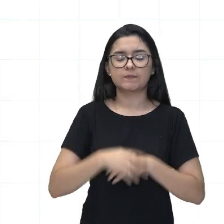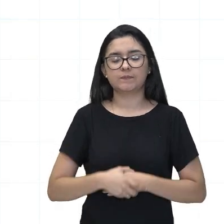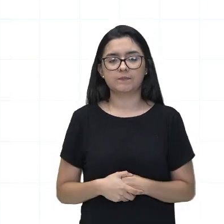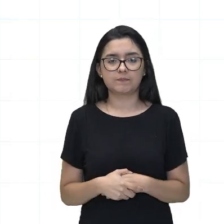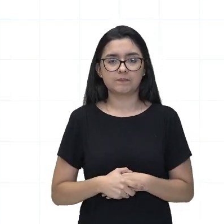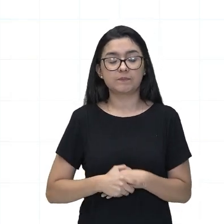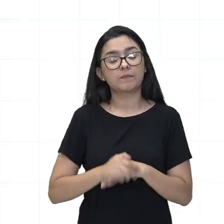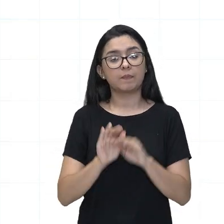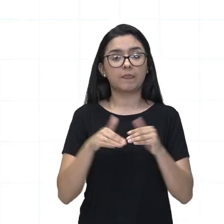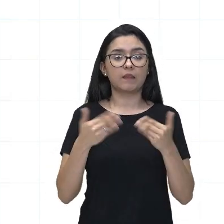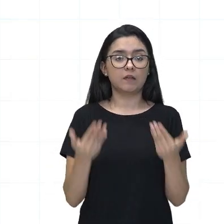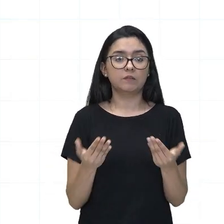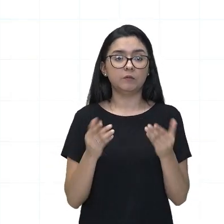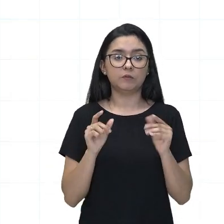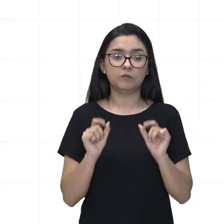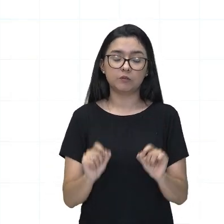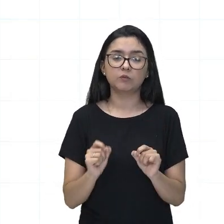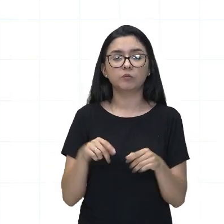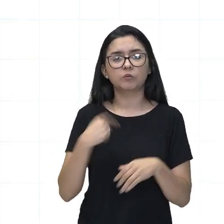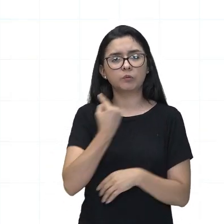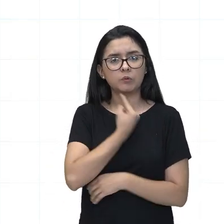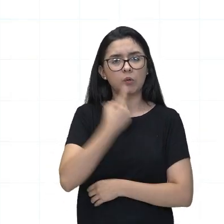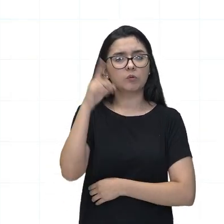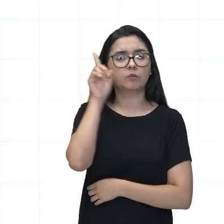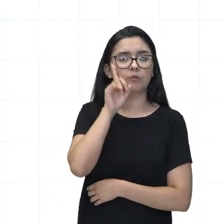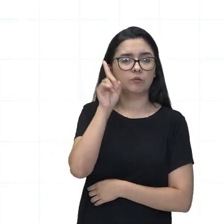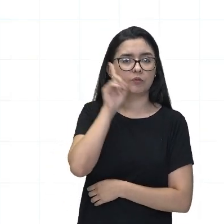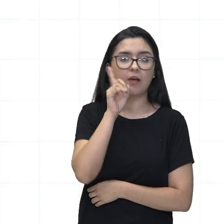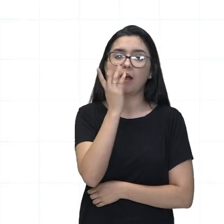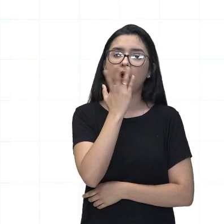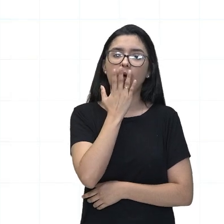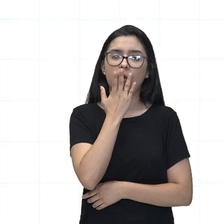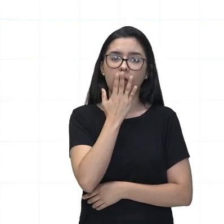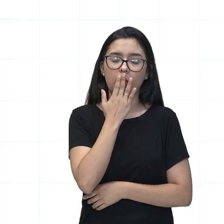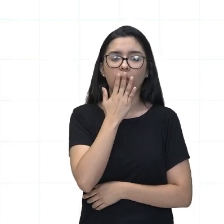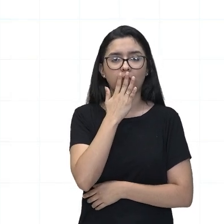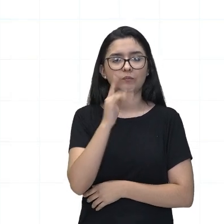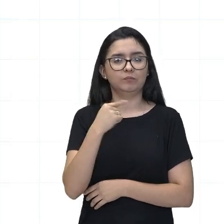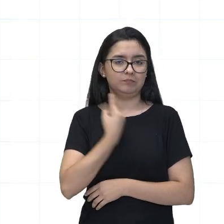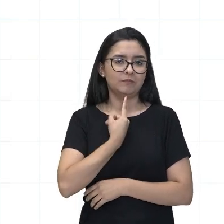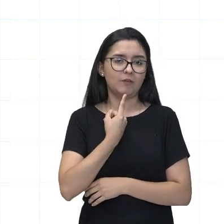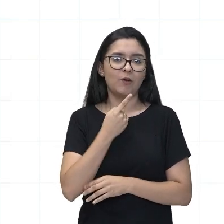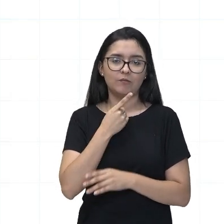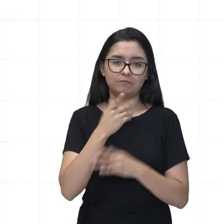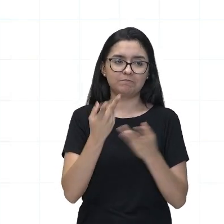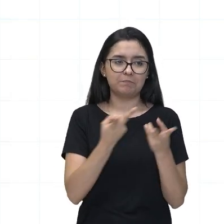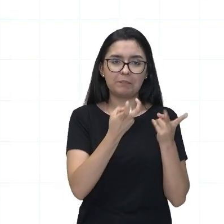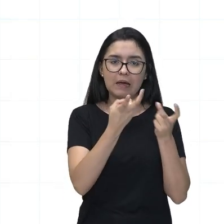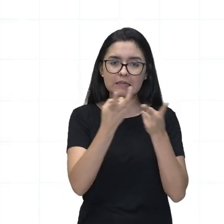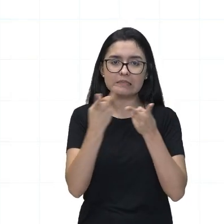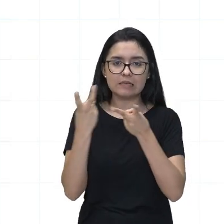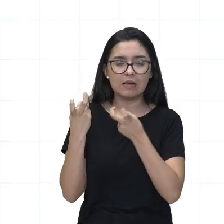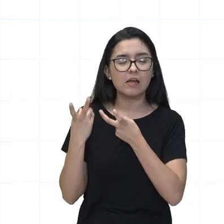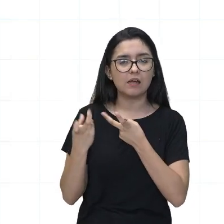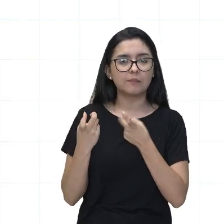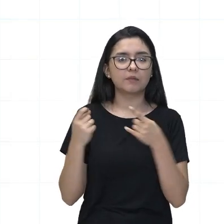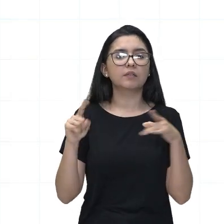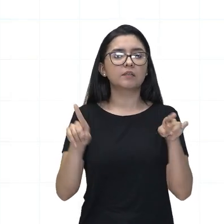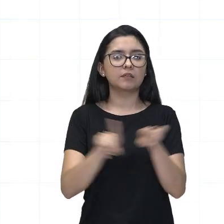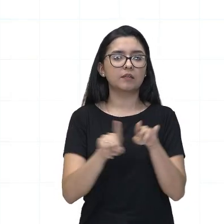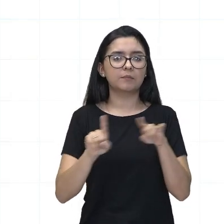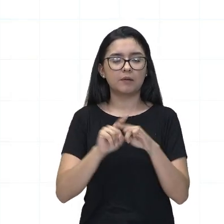No nosso cotidiano, a cor está bastante presente e muitas vezes ligada